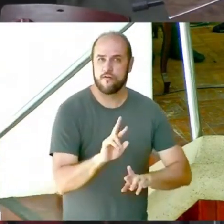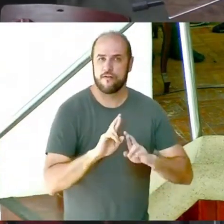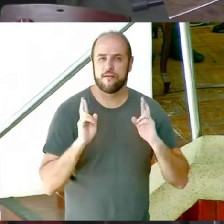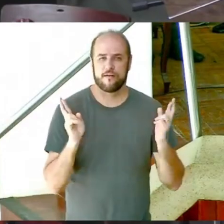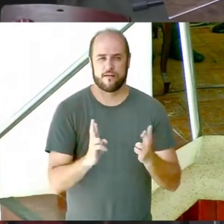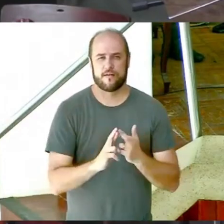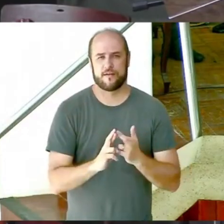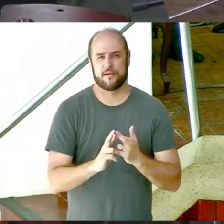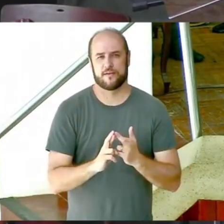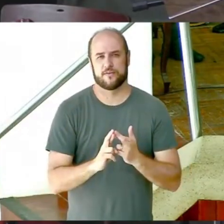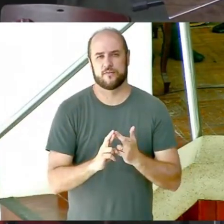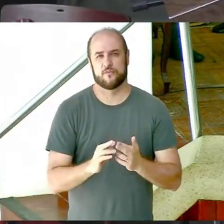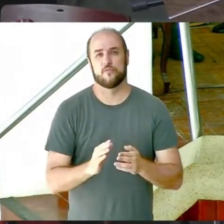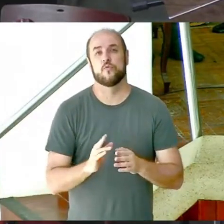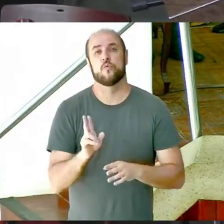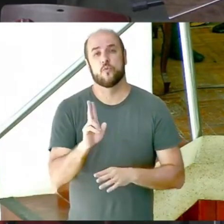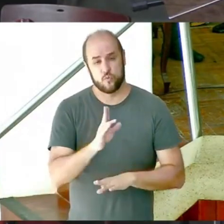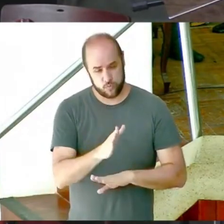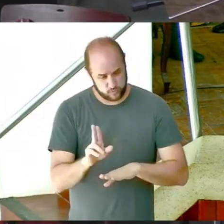da evangelização.